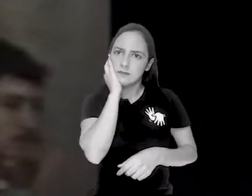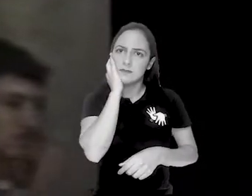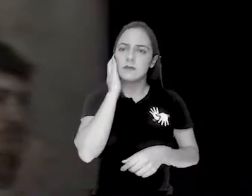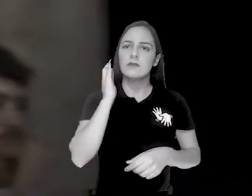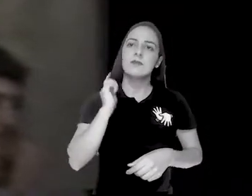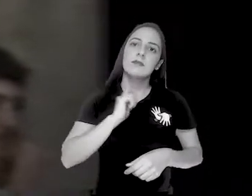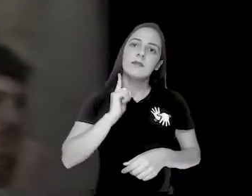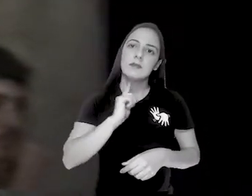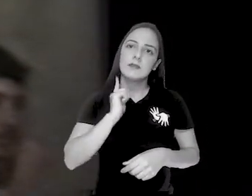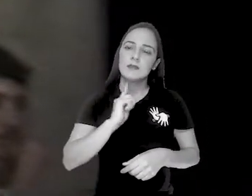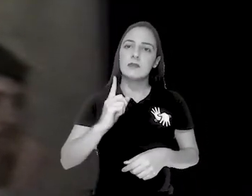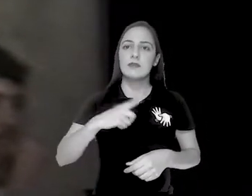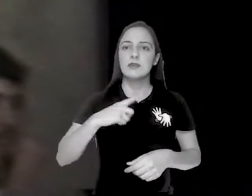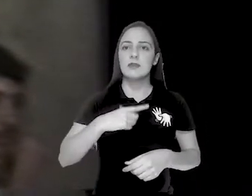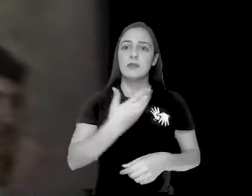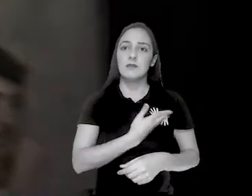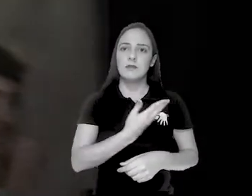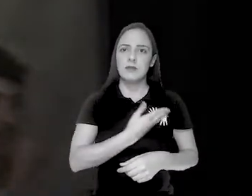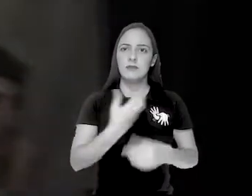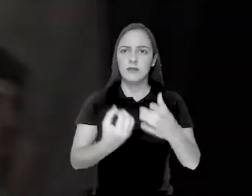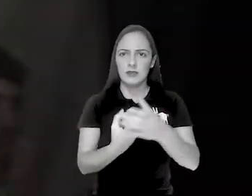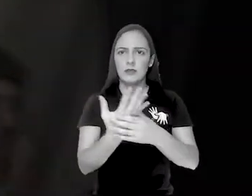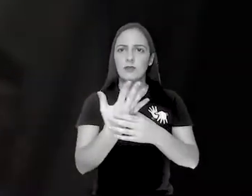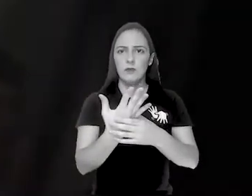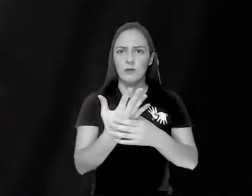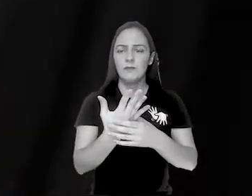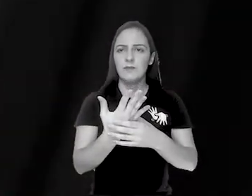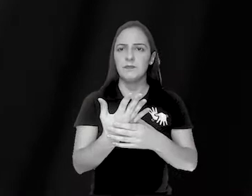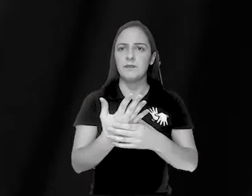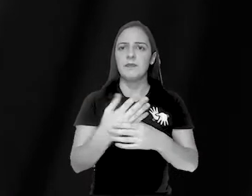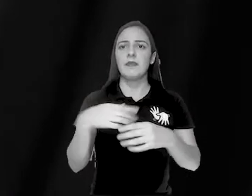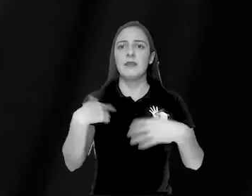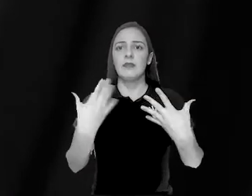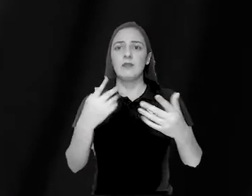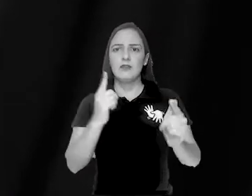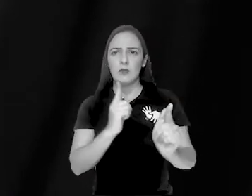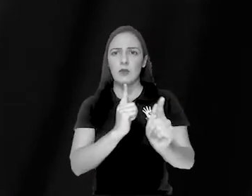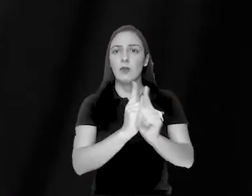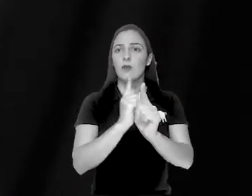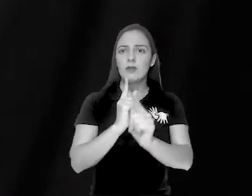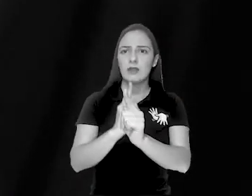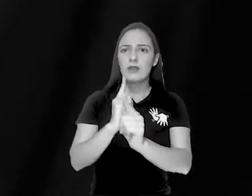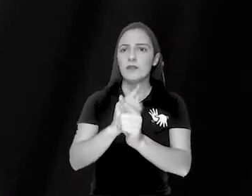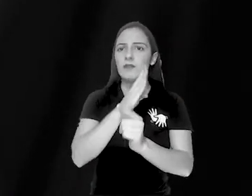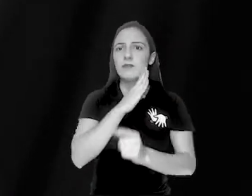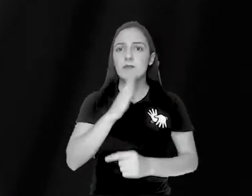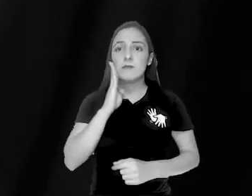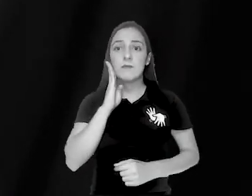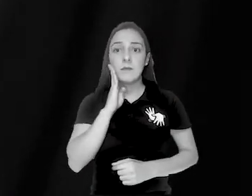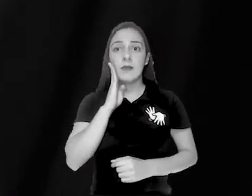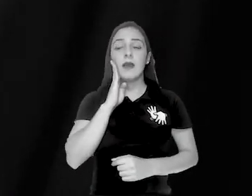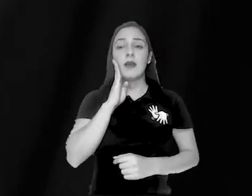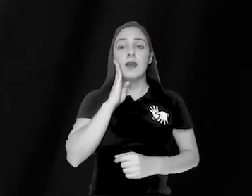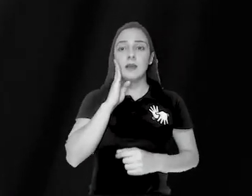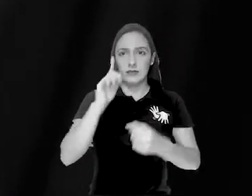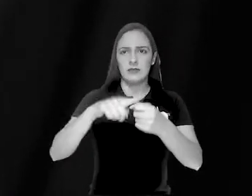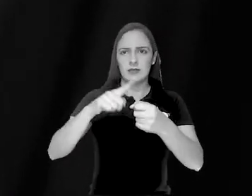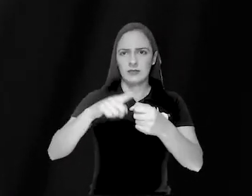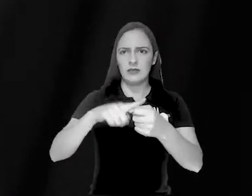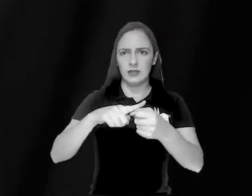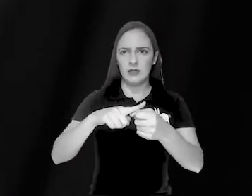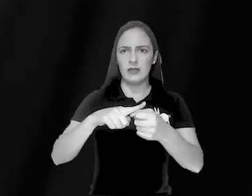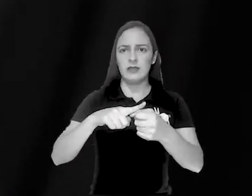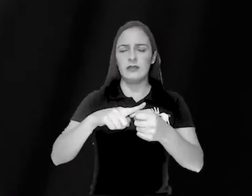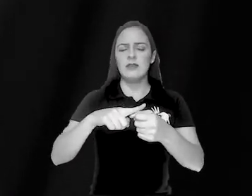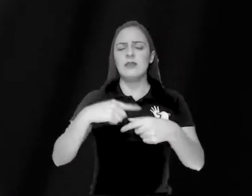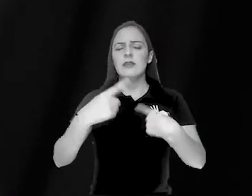dos amigos Gilberto e Aristides, onde a gente nos encontrávamos no Bar do Celso, em Pecatuba. E depois dessa Festa do Arroz,